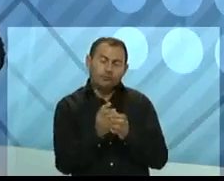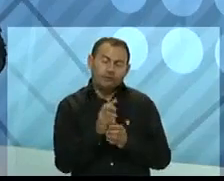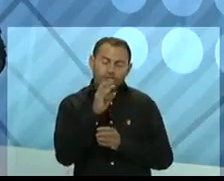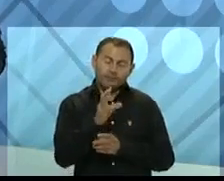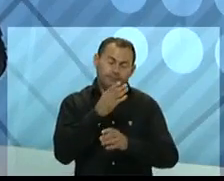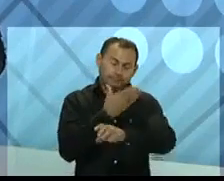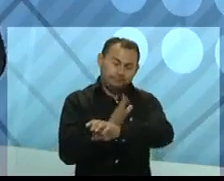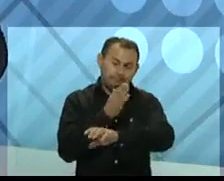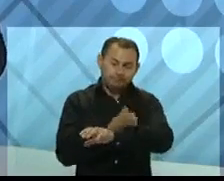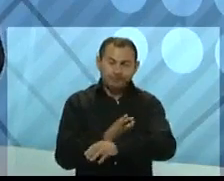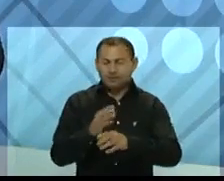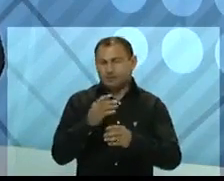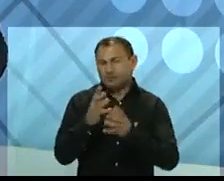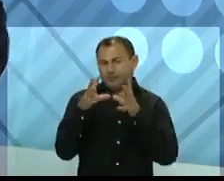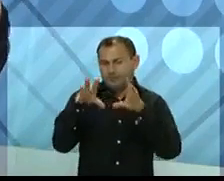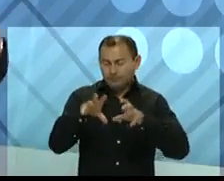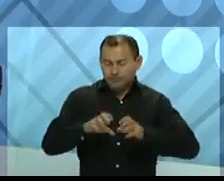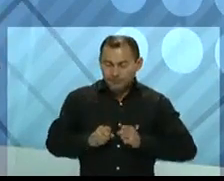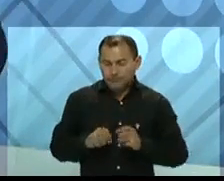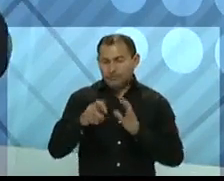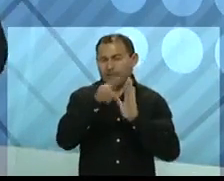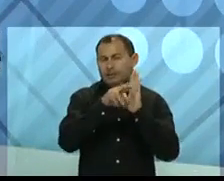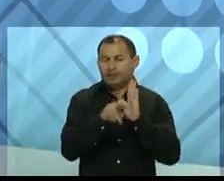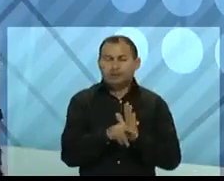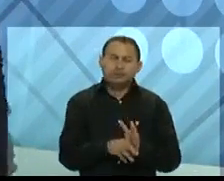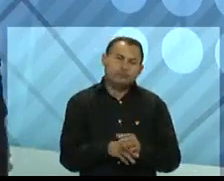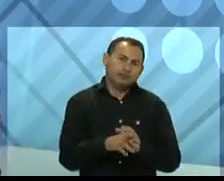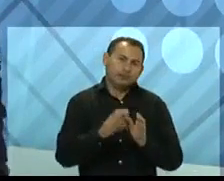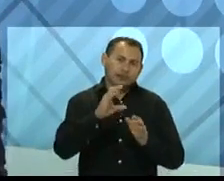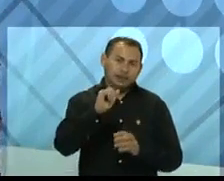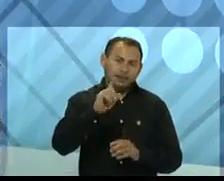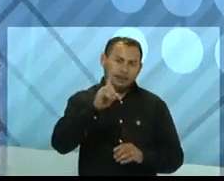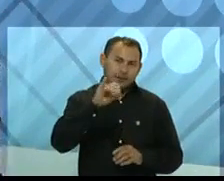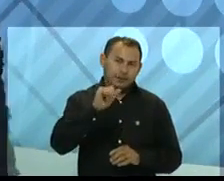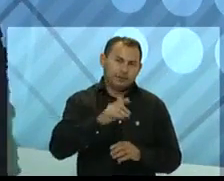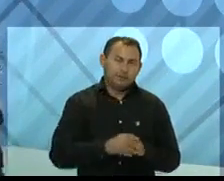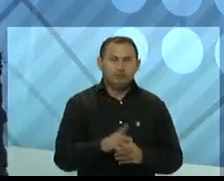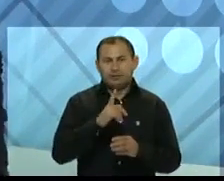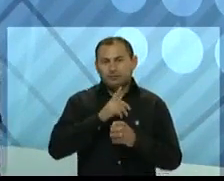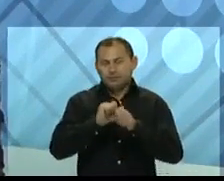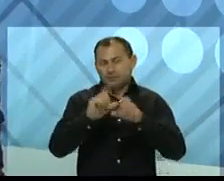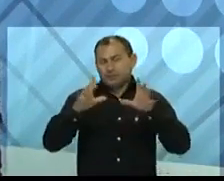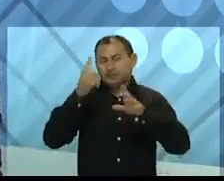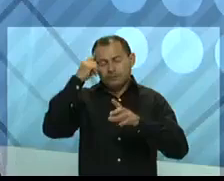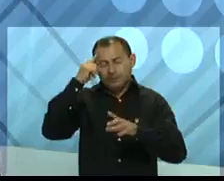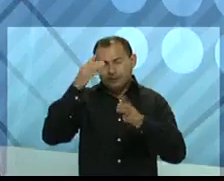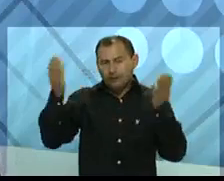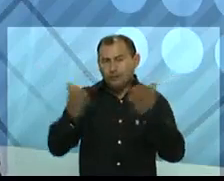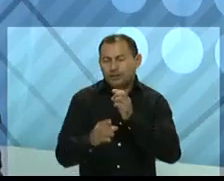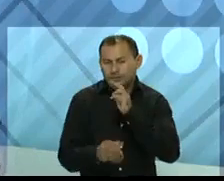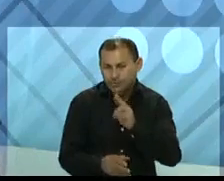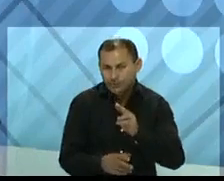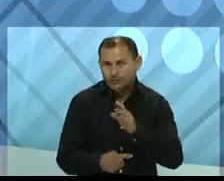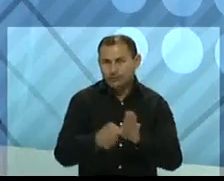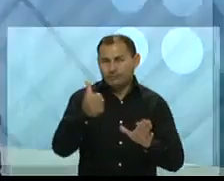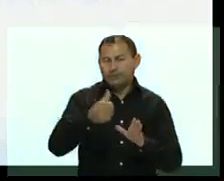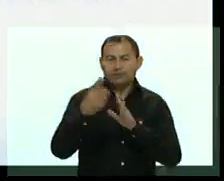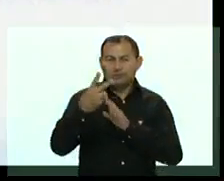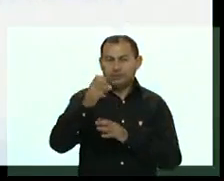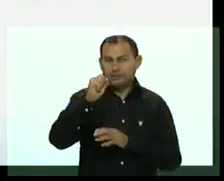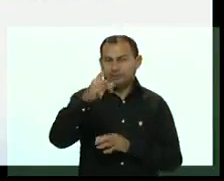vai aplicar, então, essa propriedade, né, essa regra da cadeia. Eu espero que tenha ficado claro, porque agora nós vamos resolver a nossa